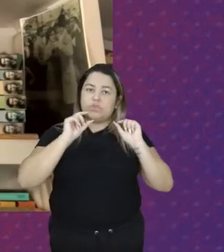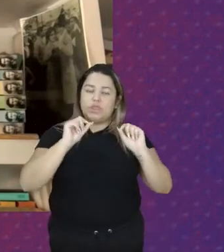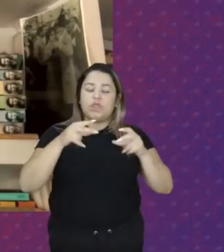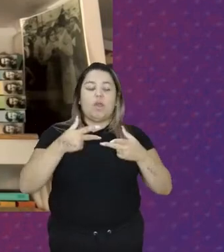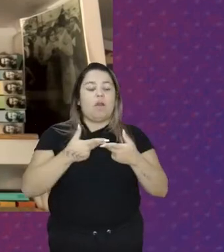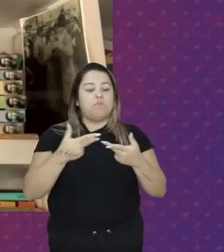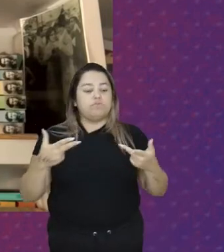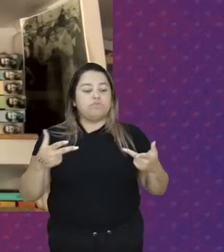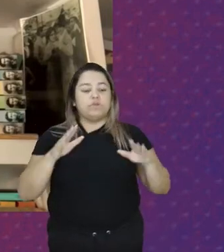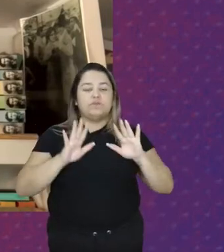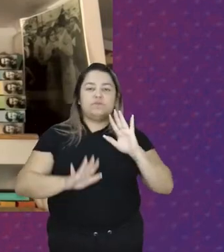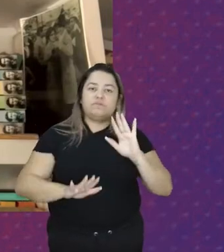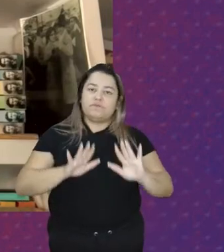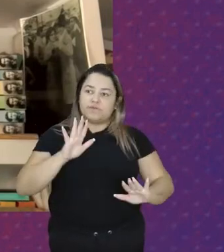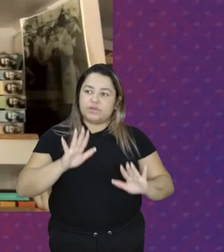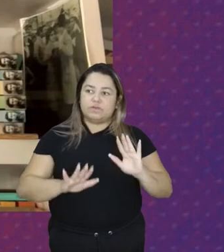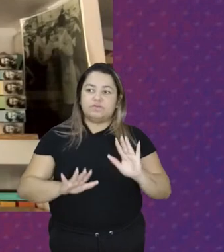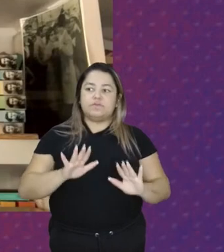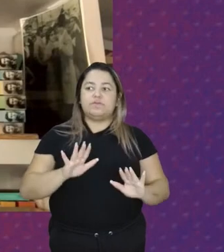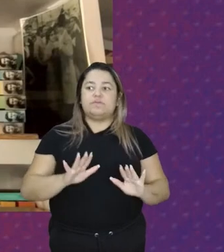muitas vezes